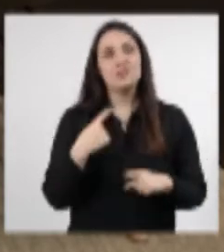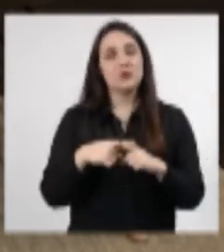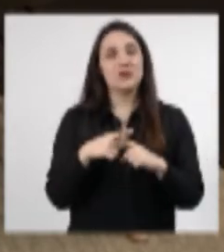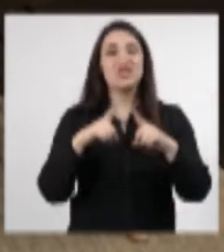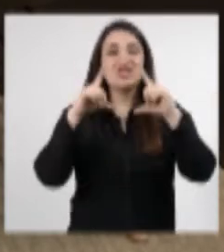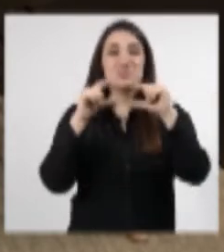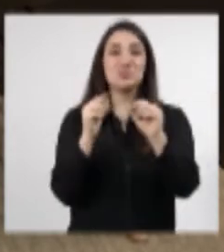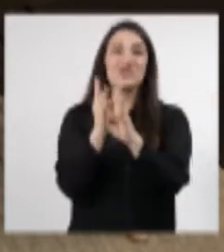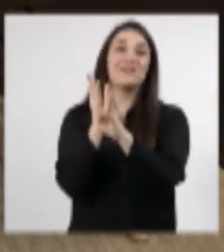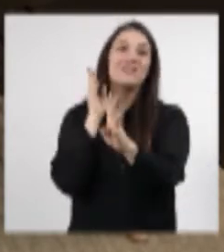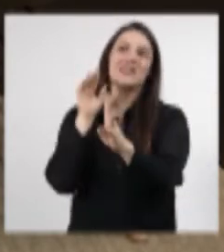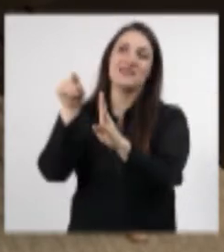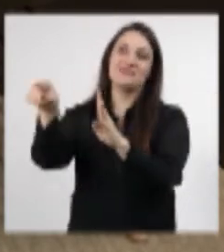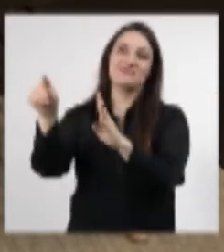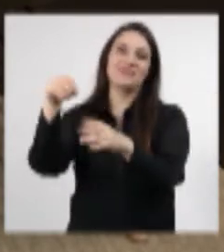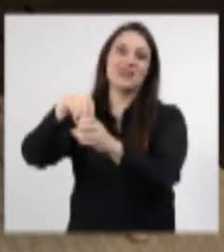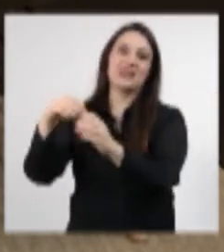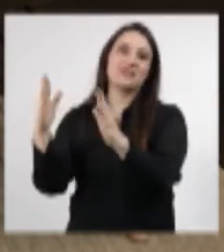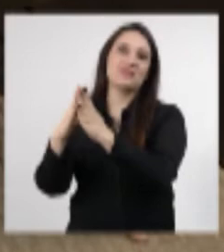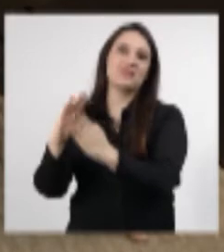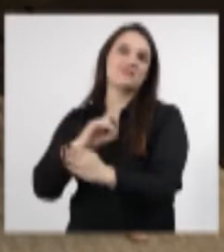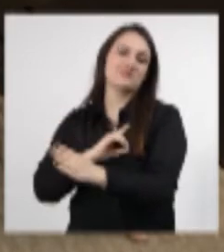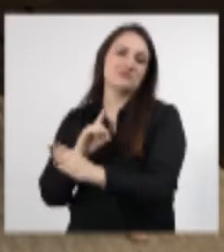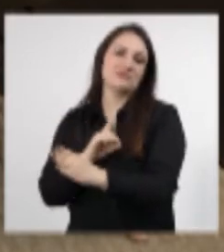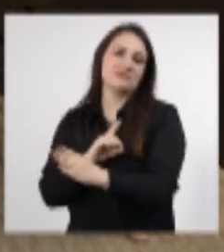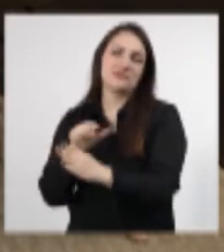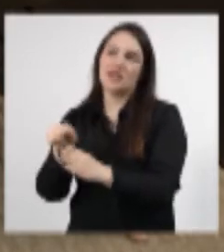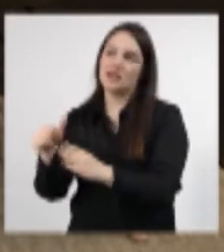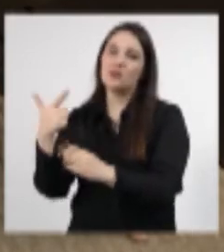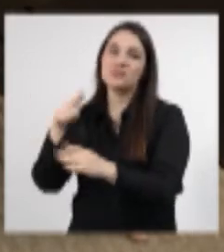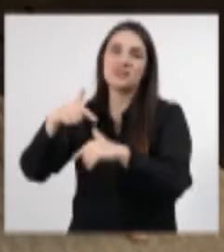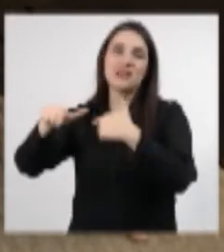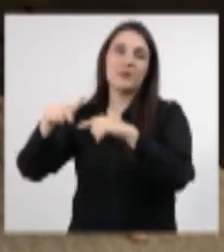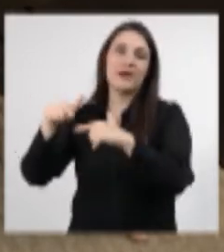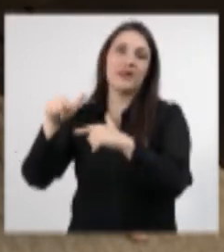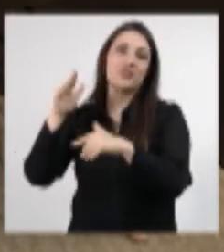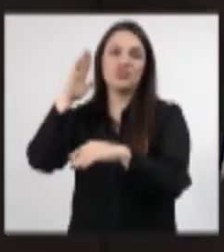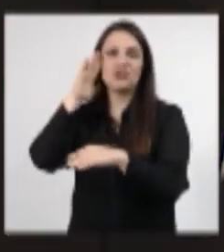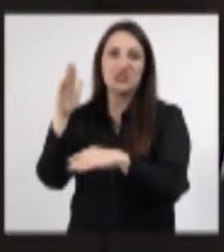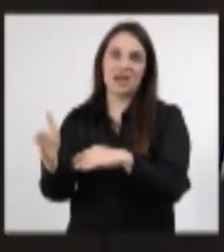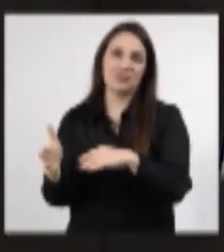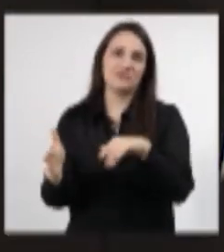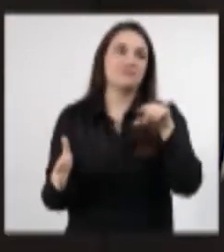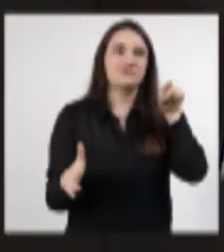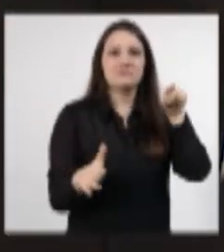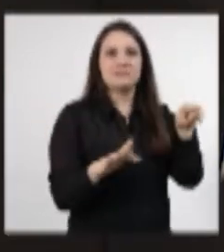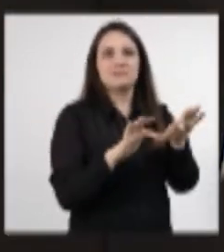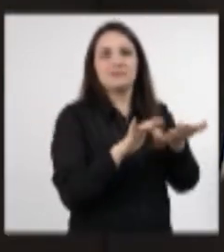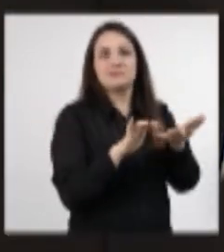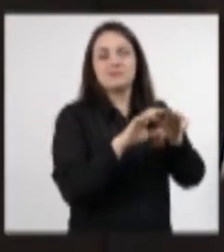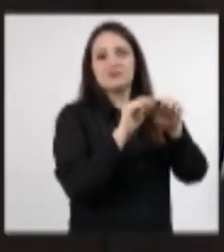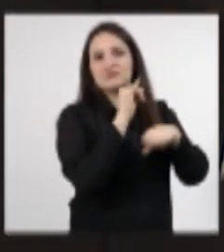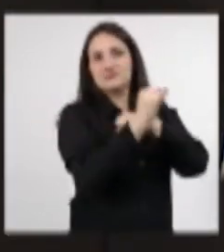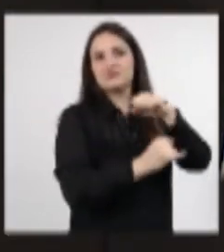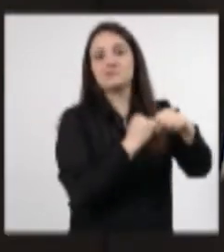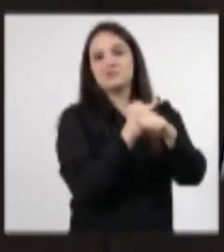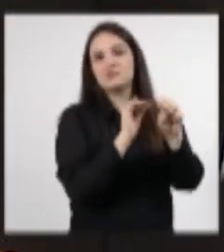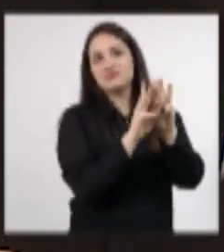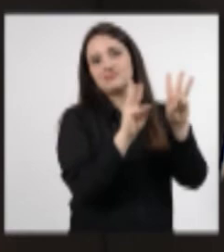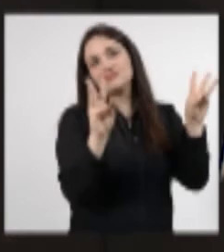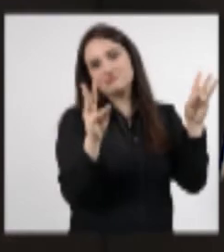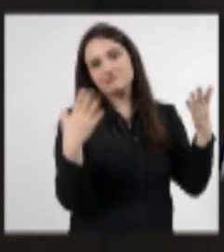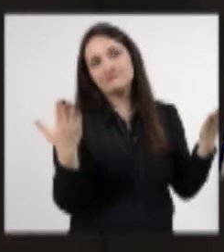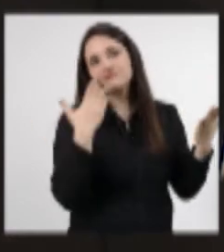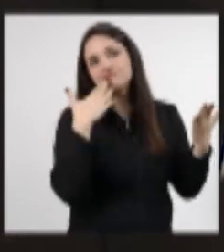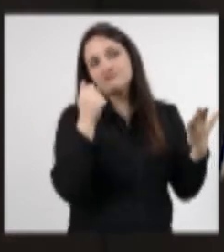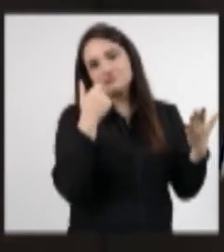diminuir as filas e dar uma atenção propriamente dita à nossa atividade fim, que é a coibir a prática de crime. Ele cuida dos crimes e o extravio é